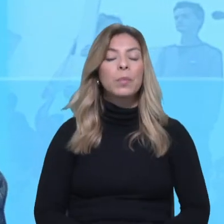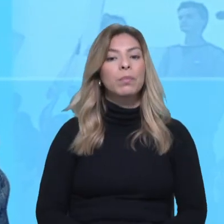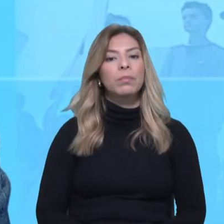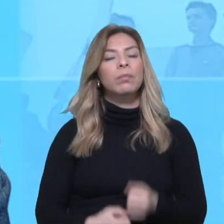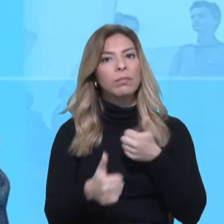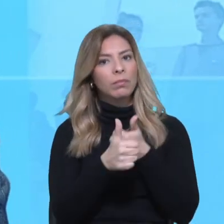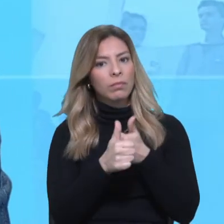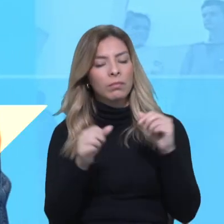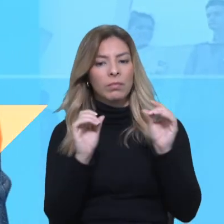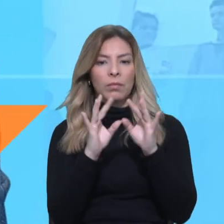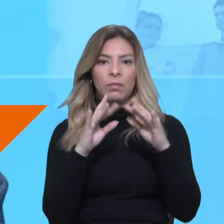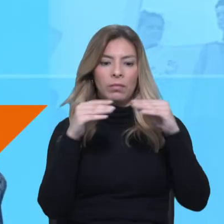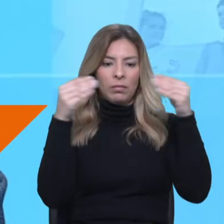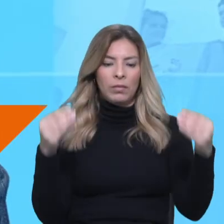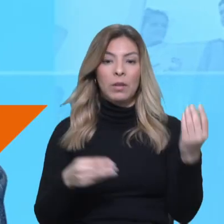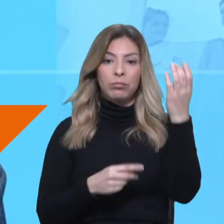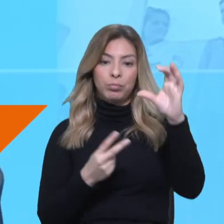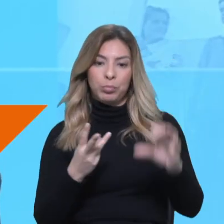entretanto, a informação que publicamos em